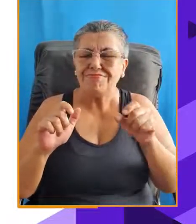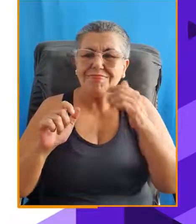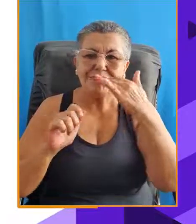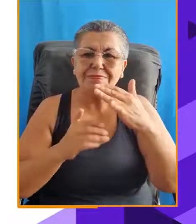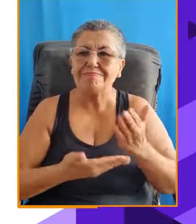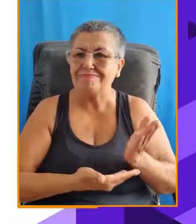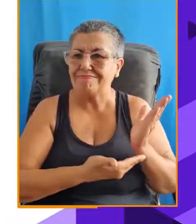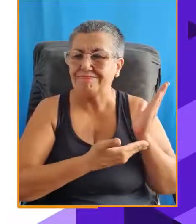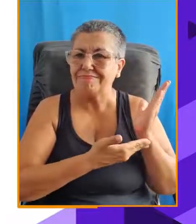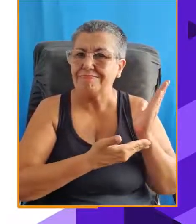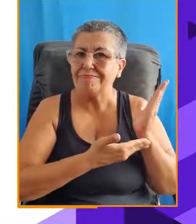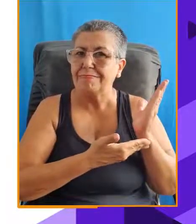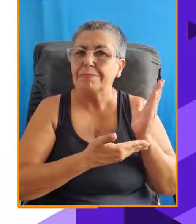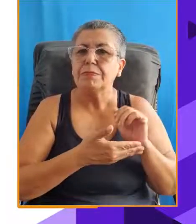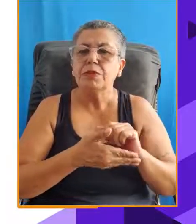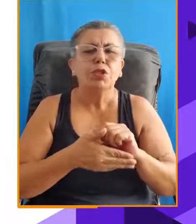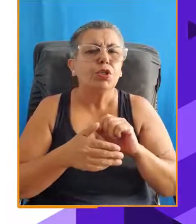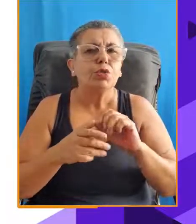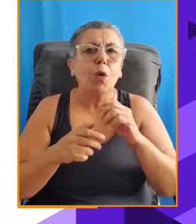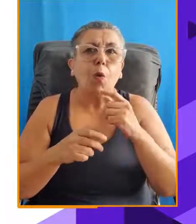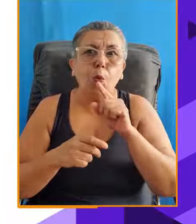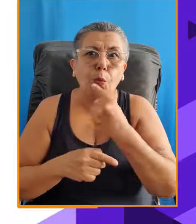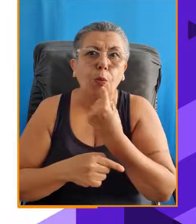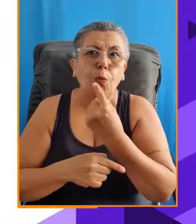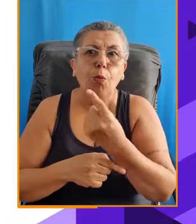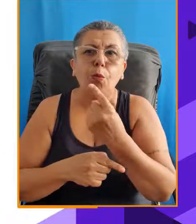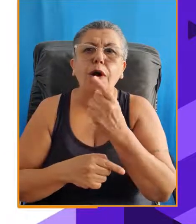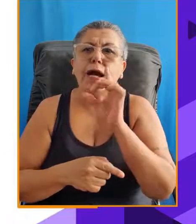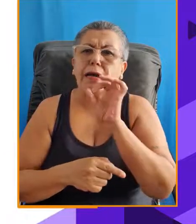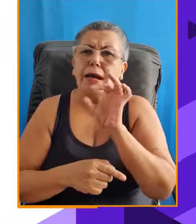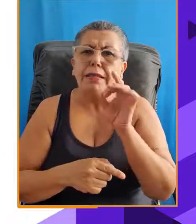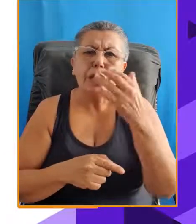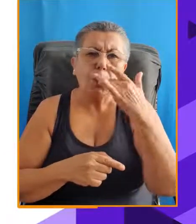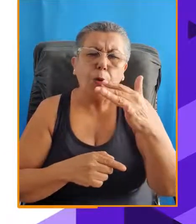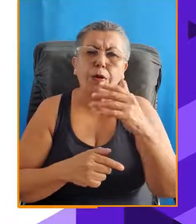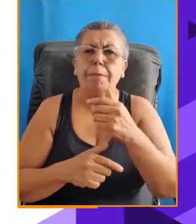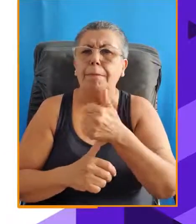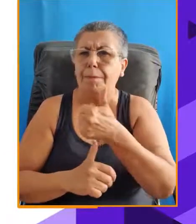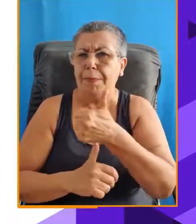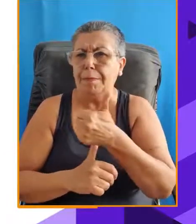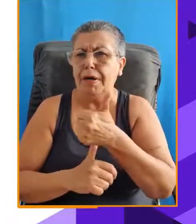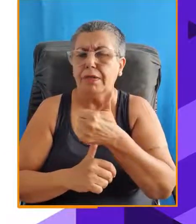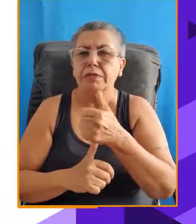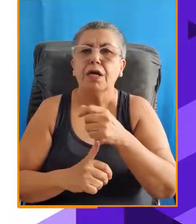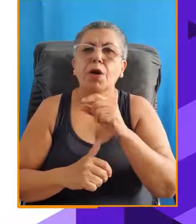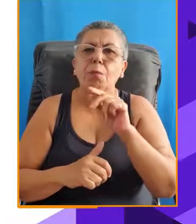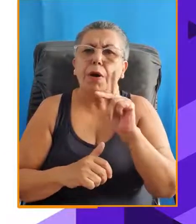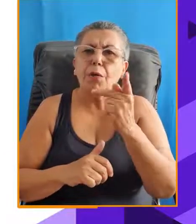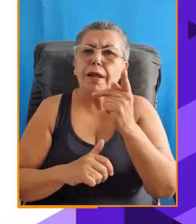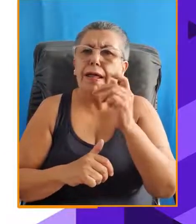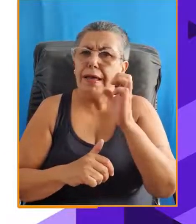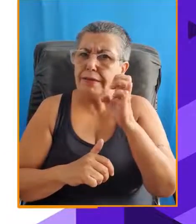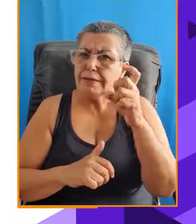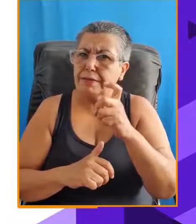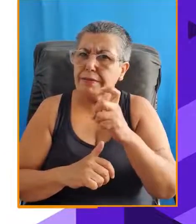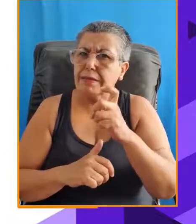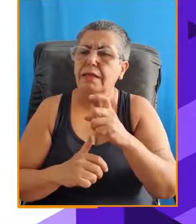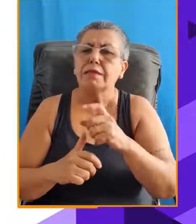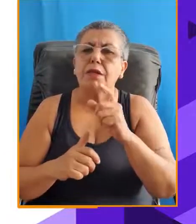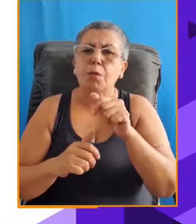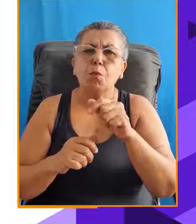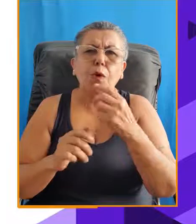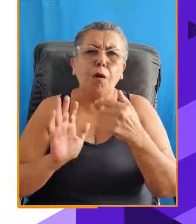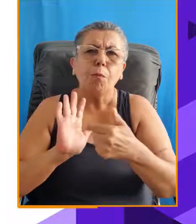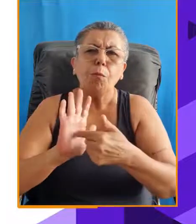3 campos de preenchimento, um destinado a cada cor luz primária. Uma cor hexadecimal é apresentada